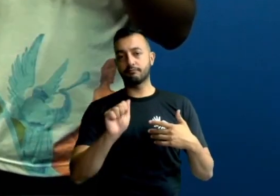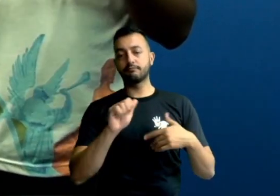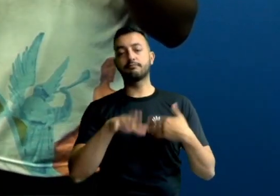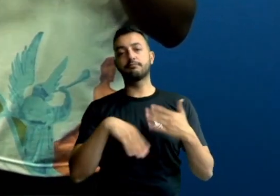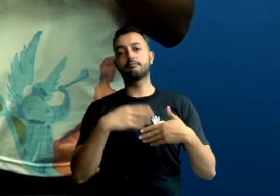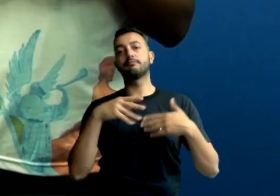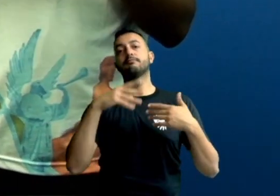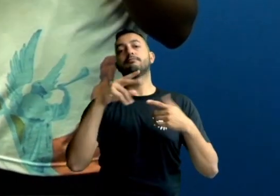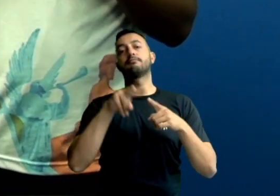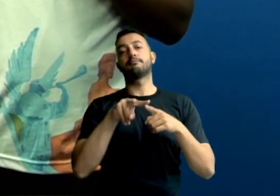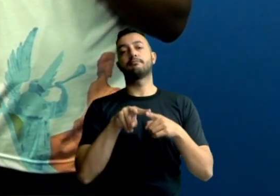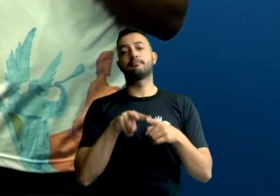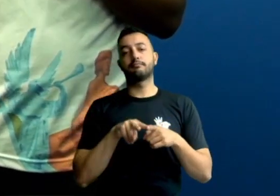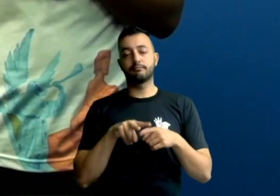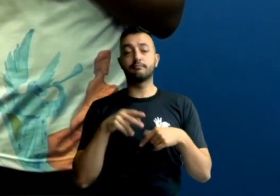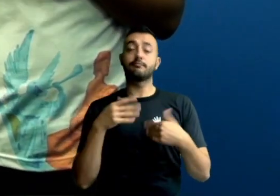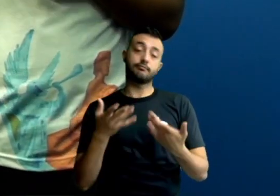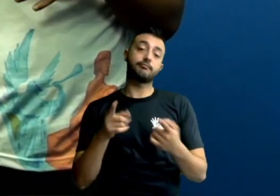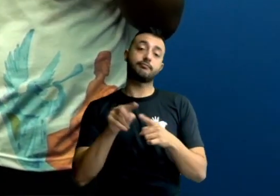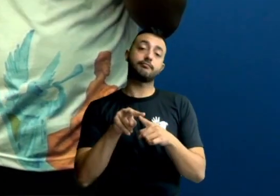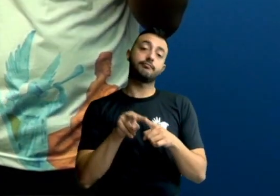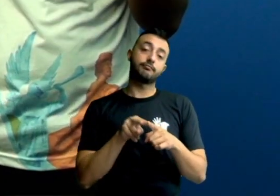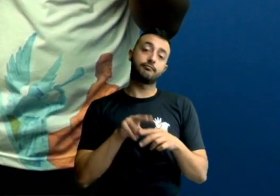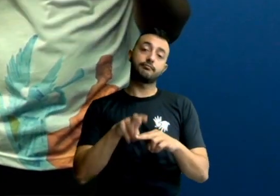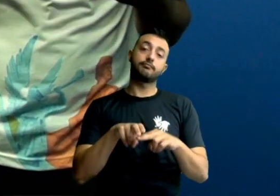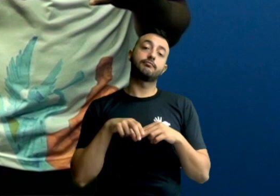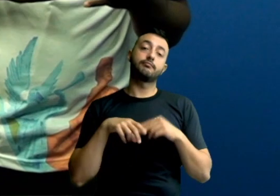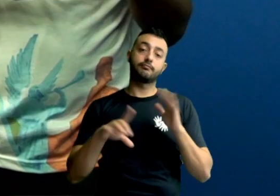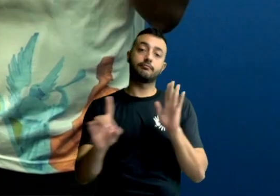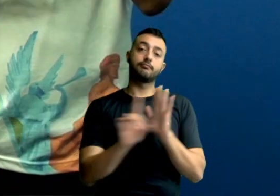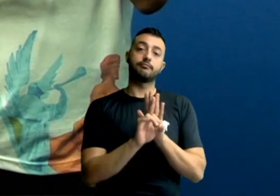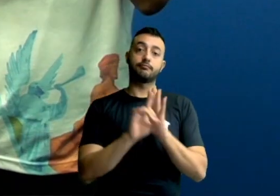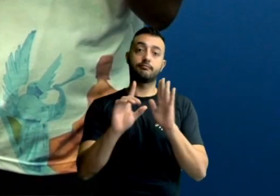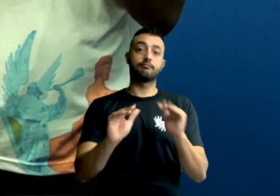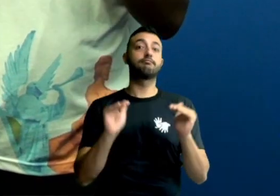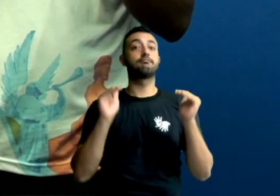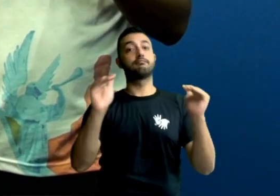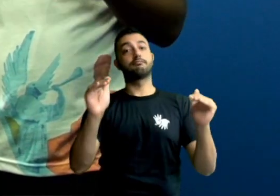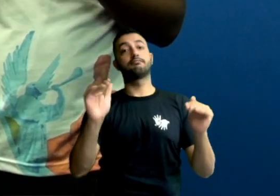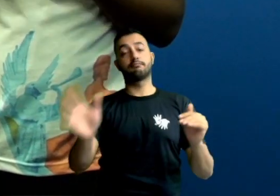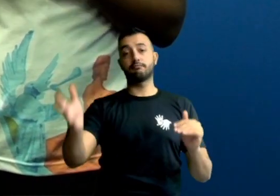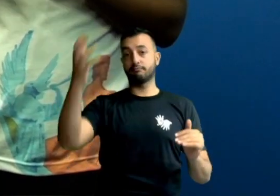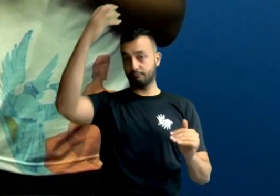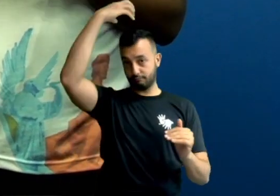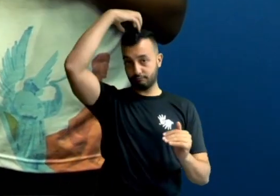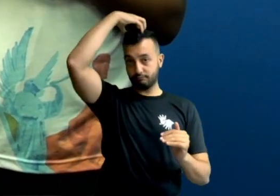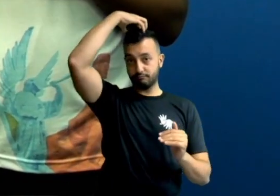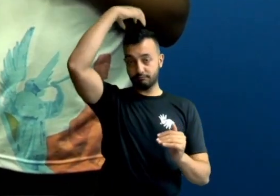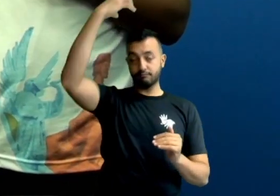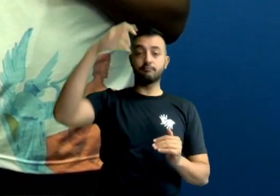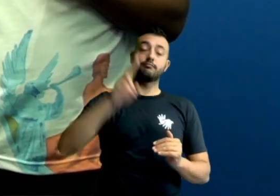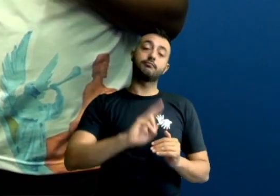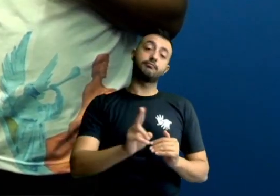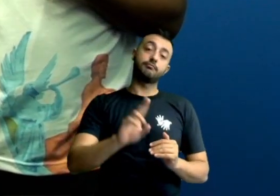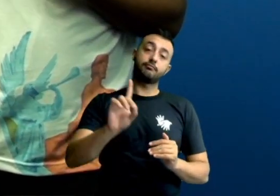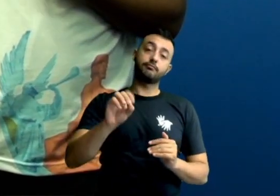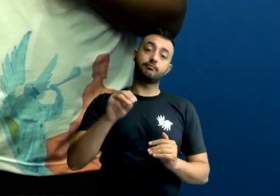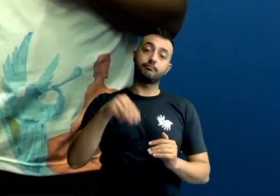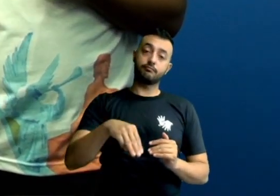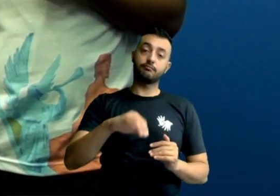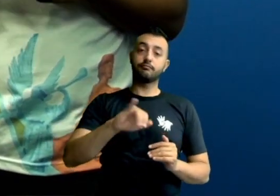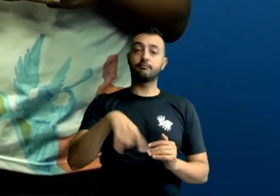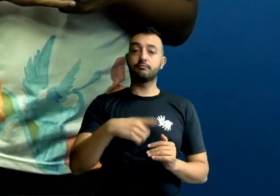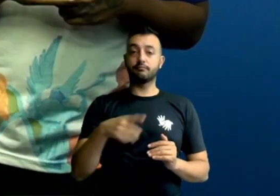a vila e ela se tornou vi lá por conta do Decreto Régio do então príncipe Regente que era o Dom João